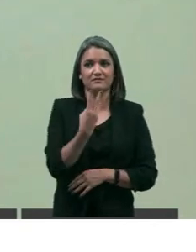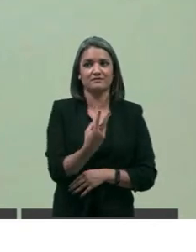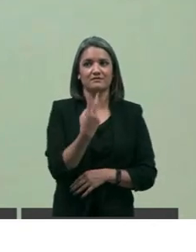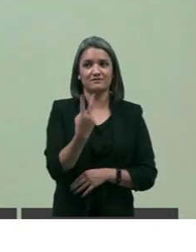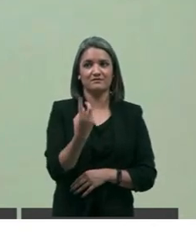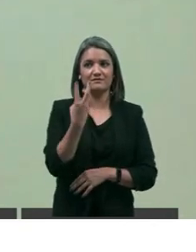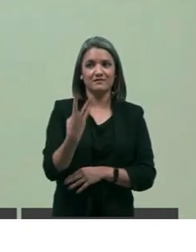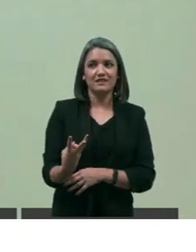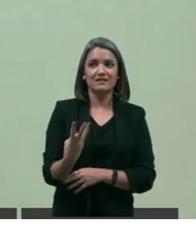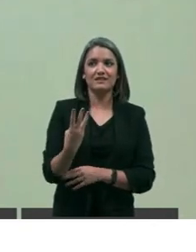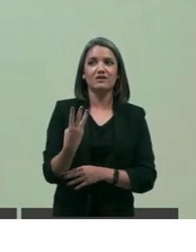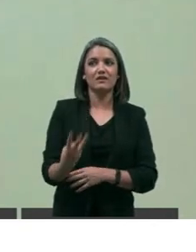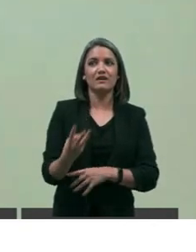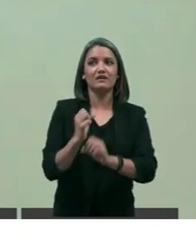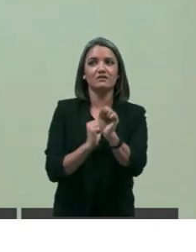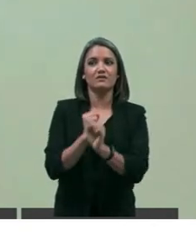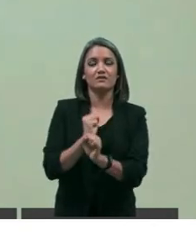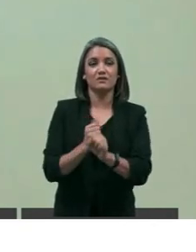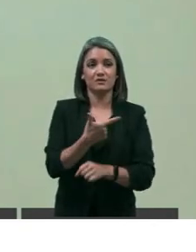323-2020,